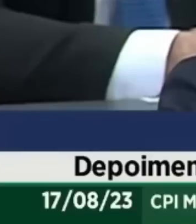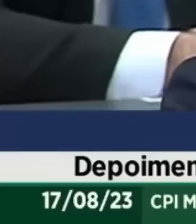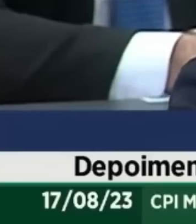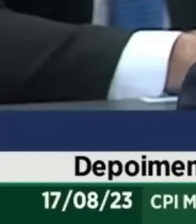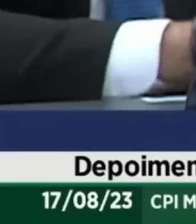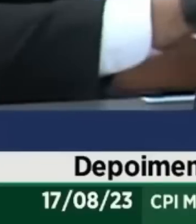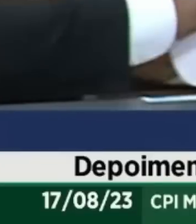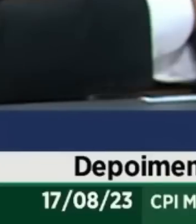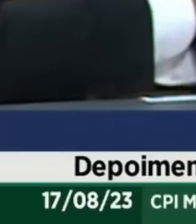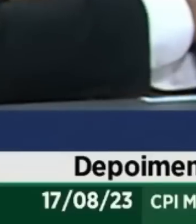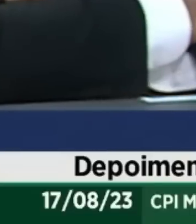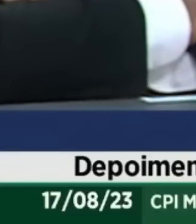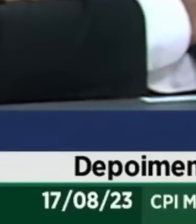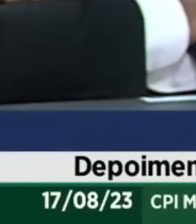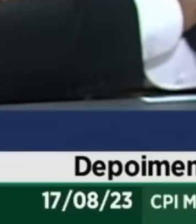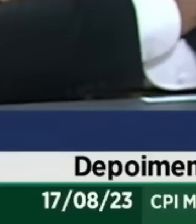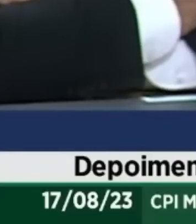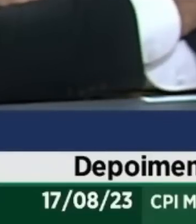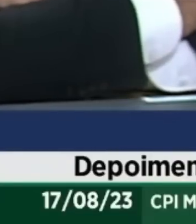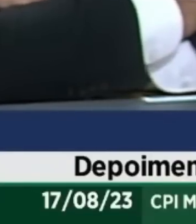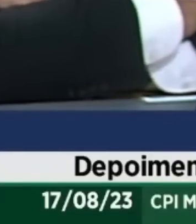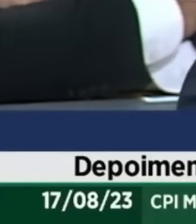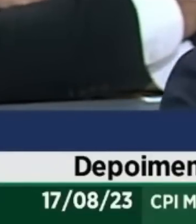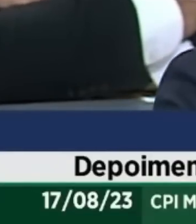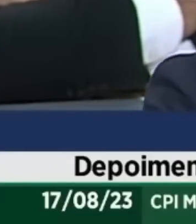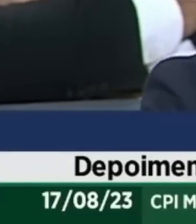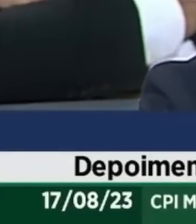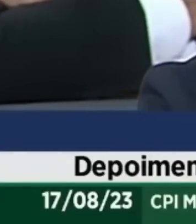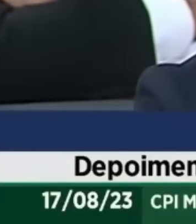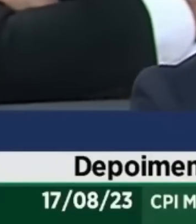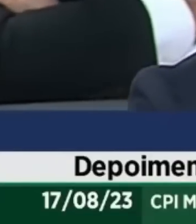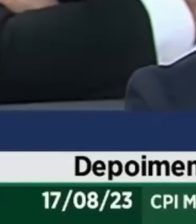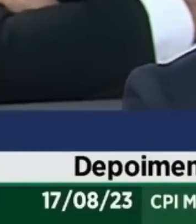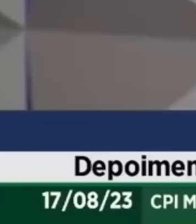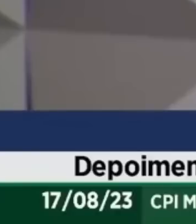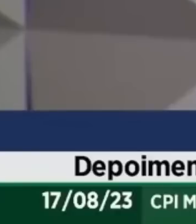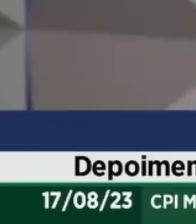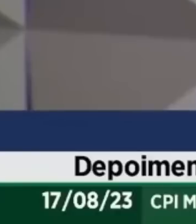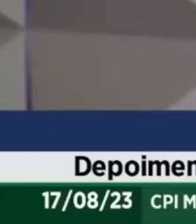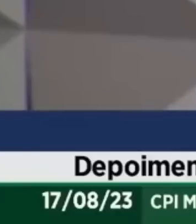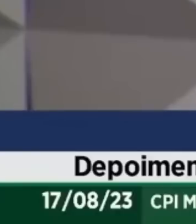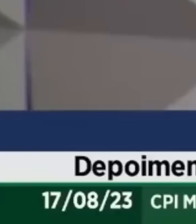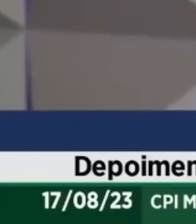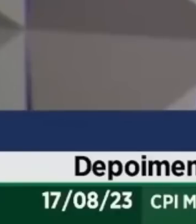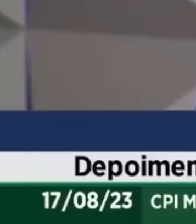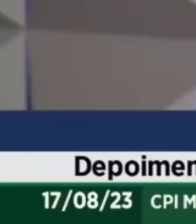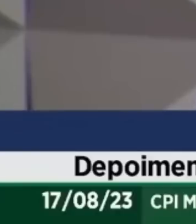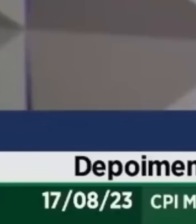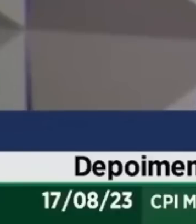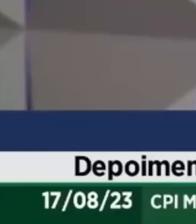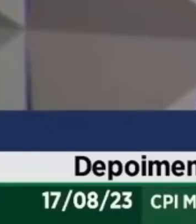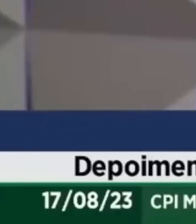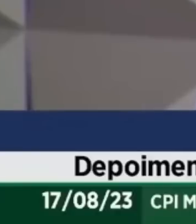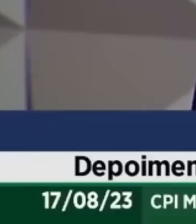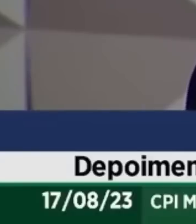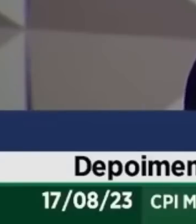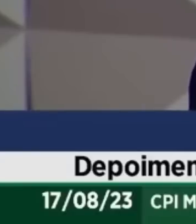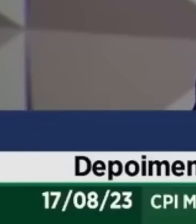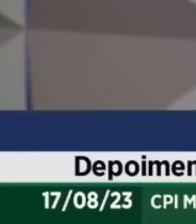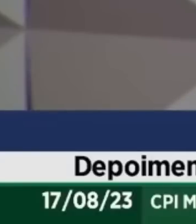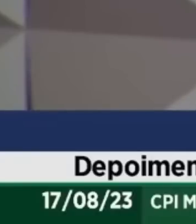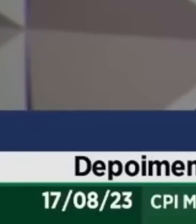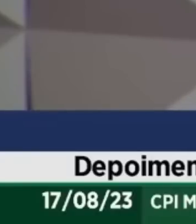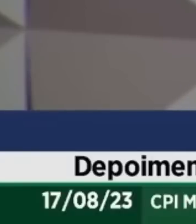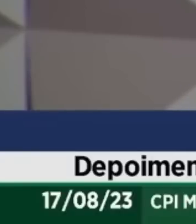outro. Estelionato, quantas pessoas foram vítimas do estelionato que o senhor praticou? Relembrando que eu fui vítima de uma perseguição em Araraquara,